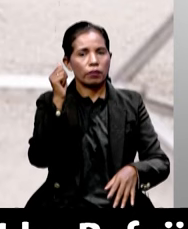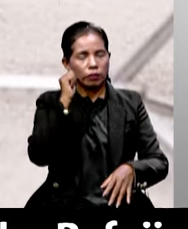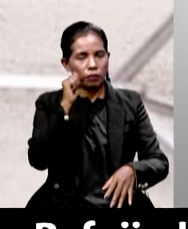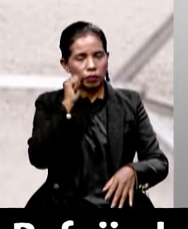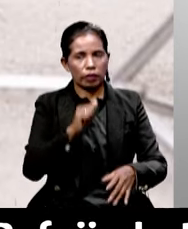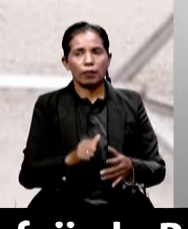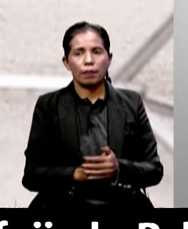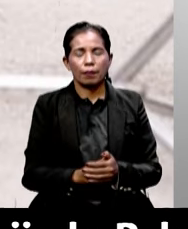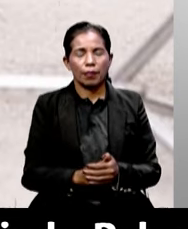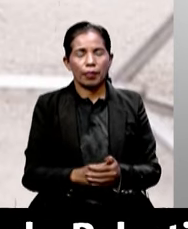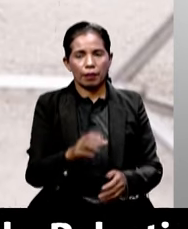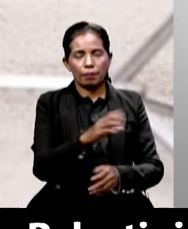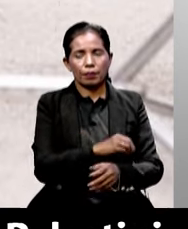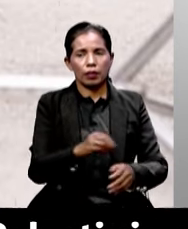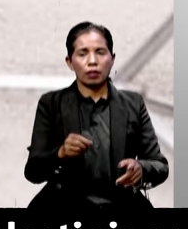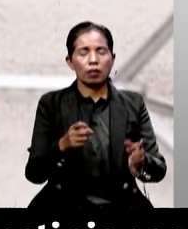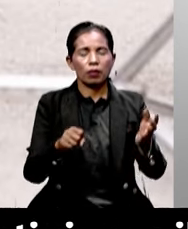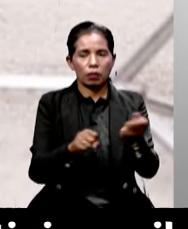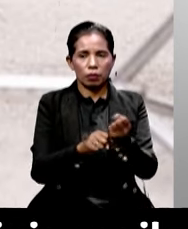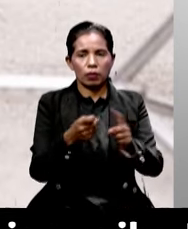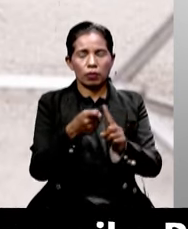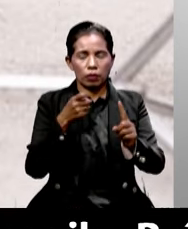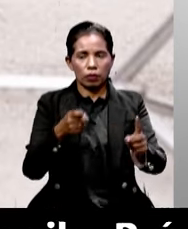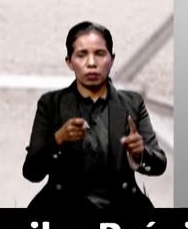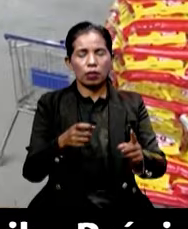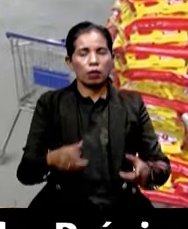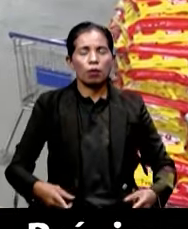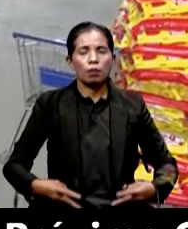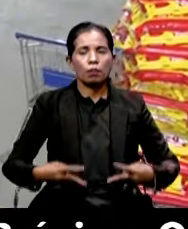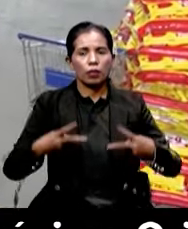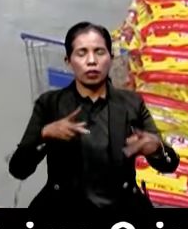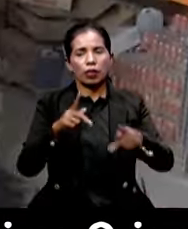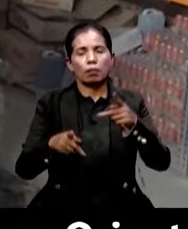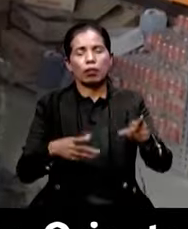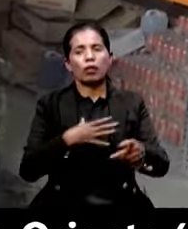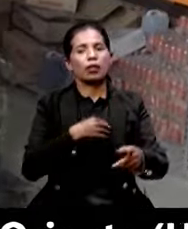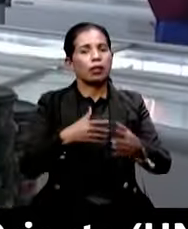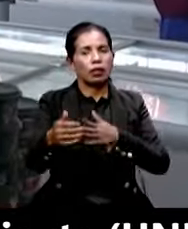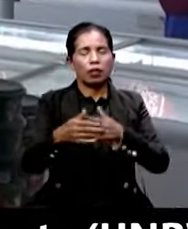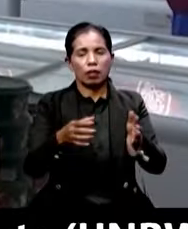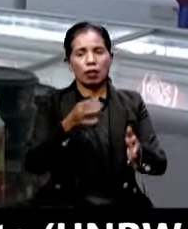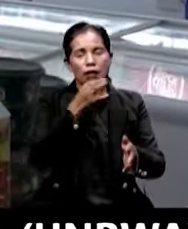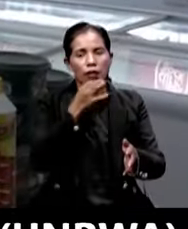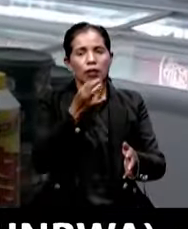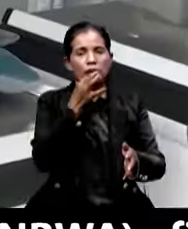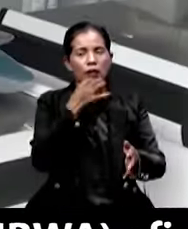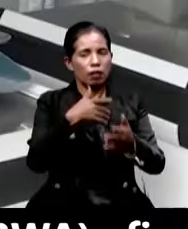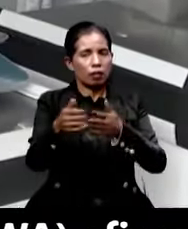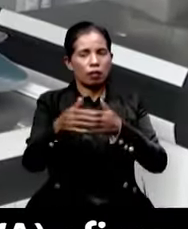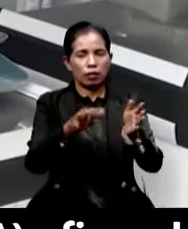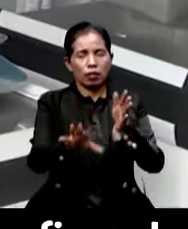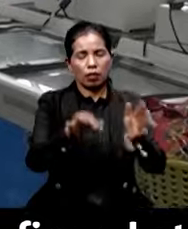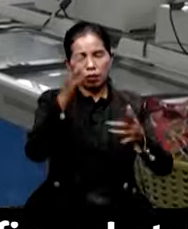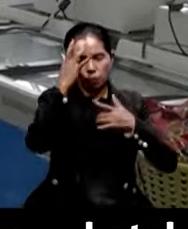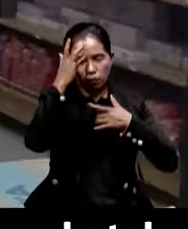A fator risco modificável contribui husi estilo moras ema ida ida knian, kona ba consumo ahan, nebe maketan